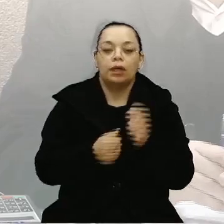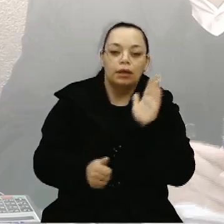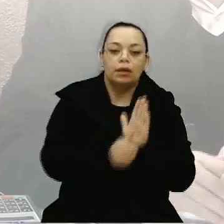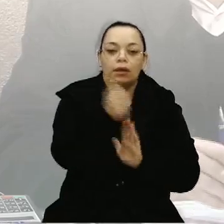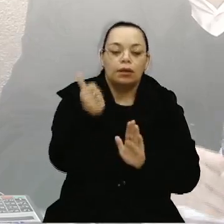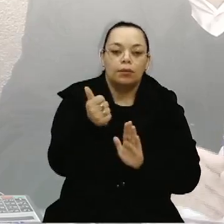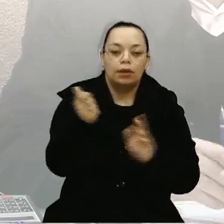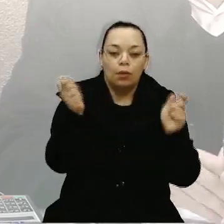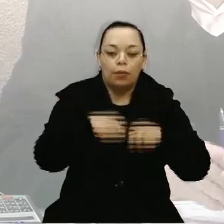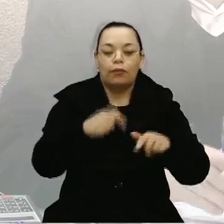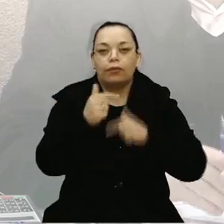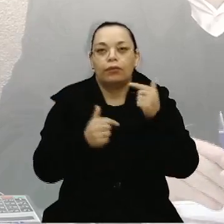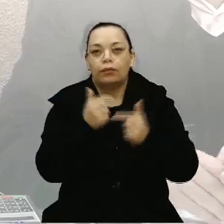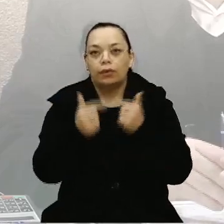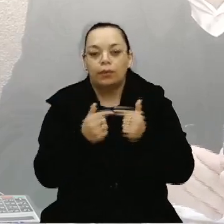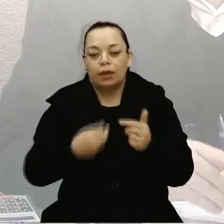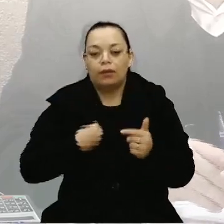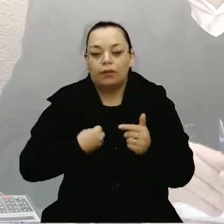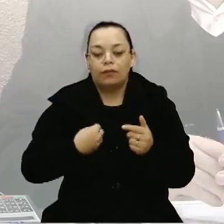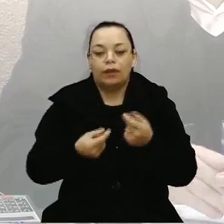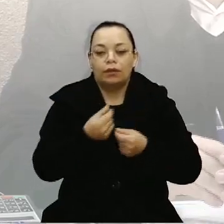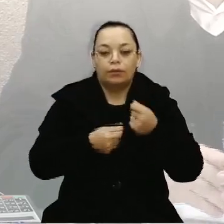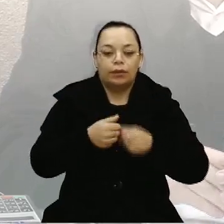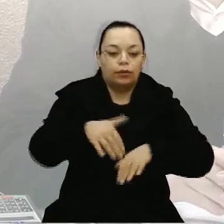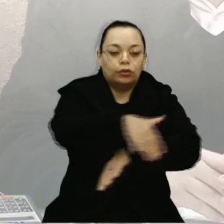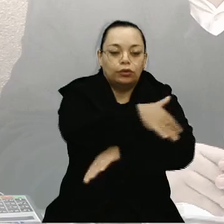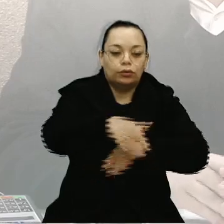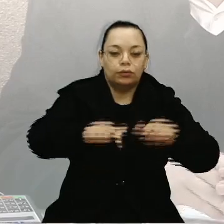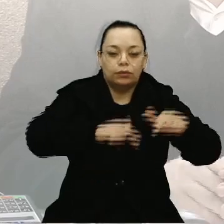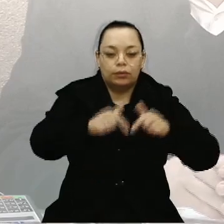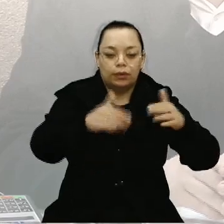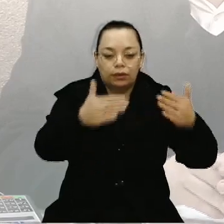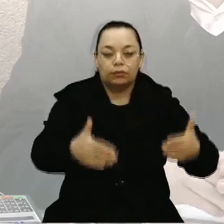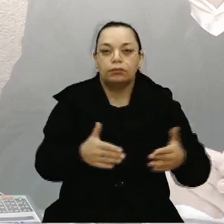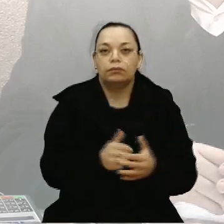das condições de trabalho e vida dos comerciantes ambulantes.